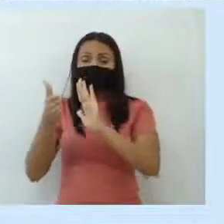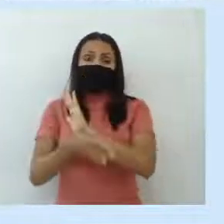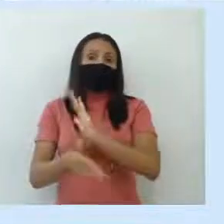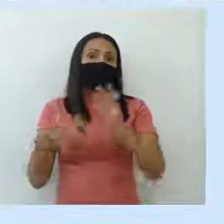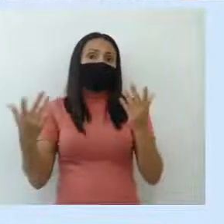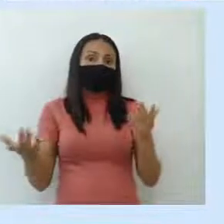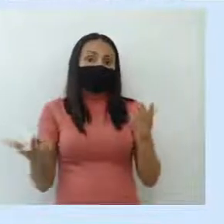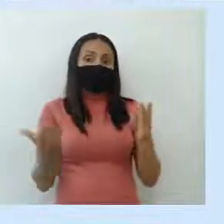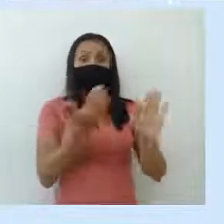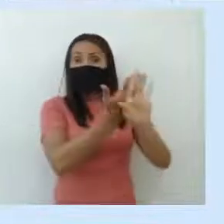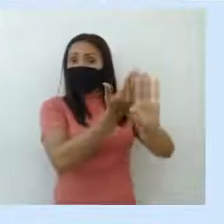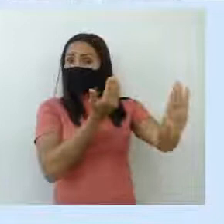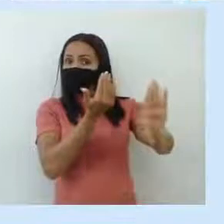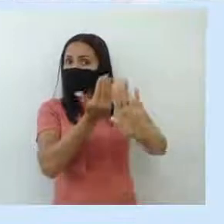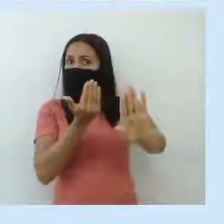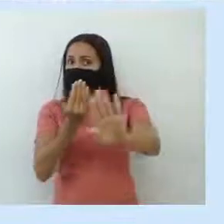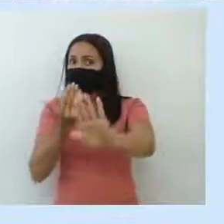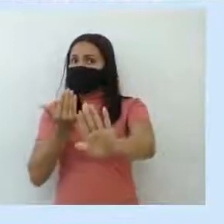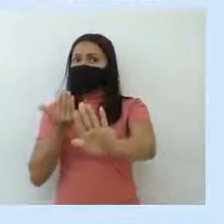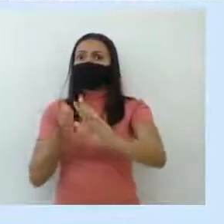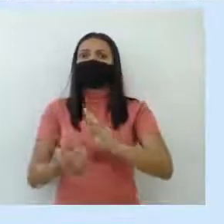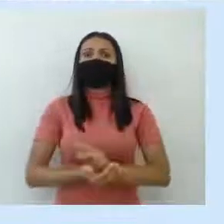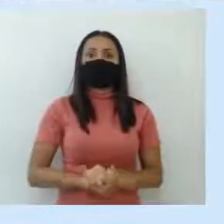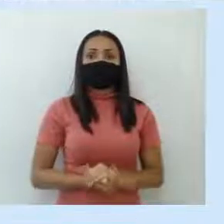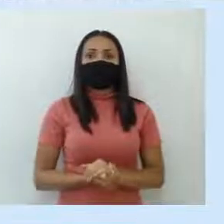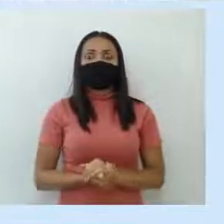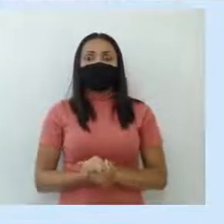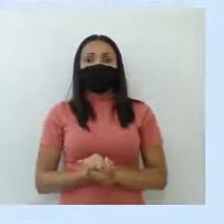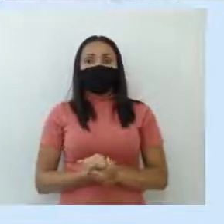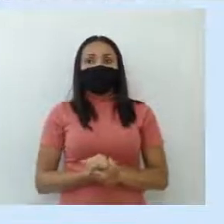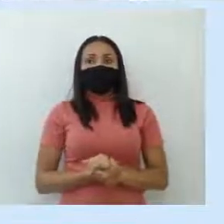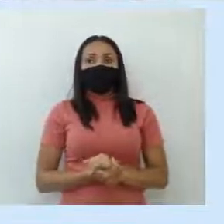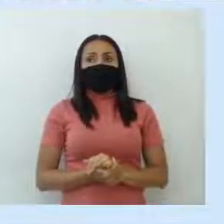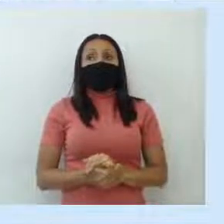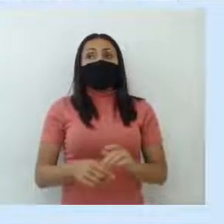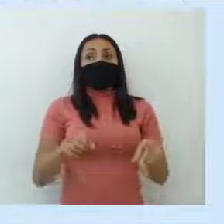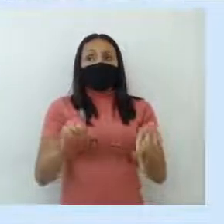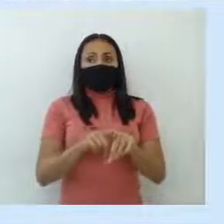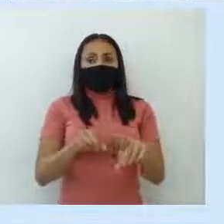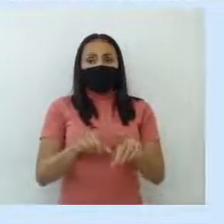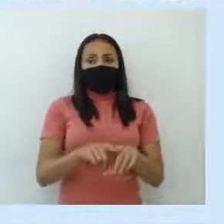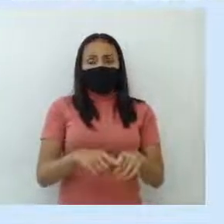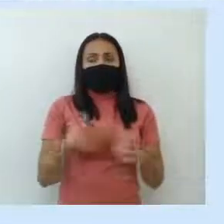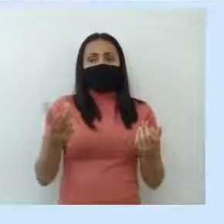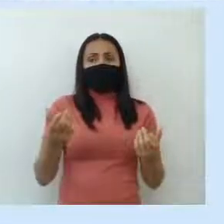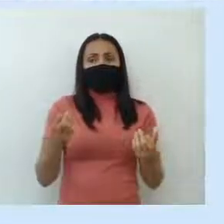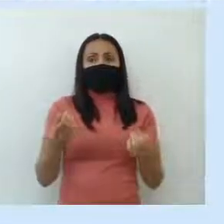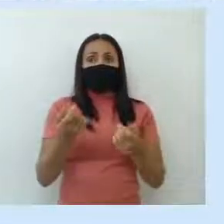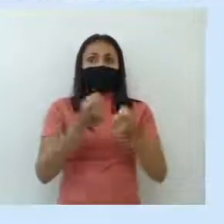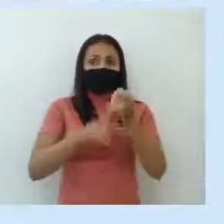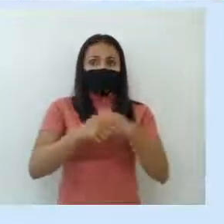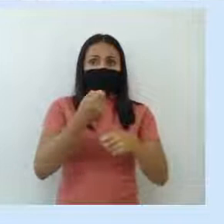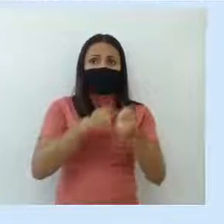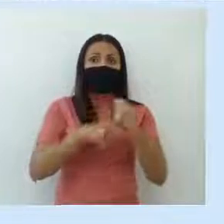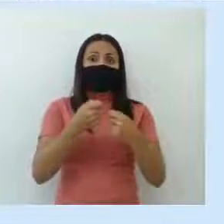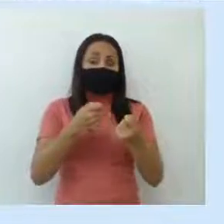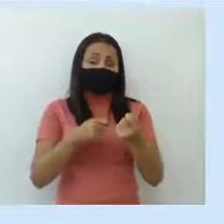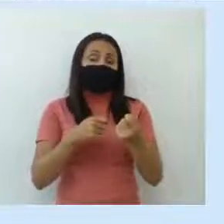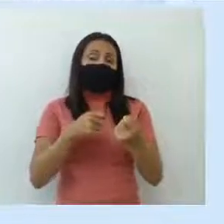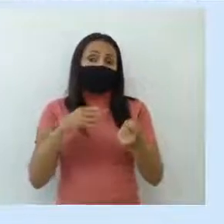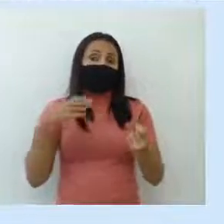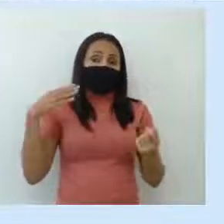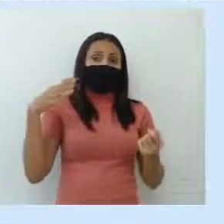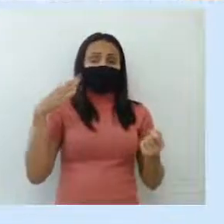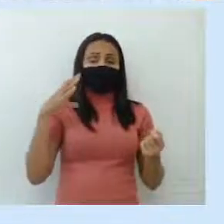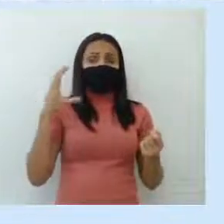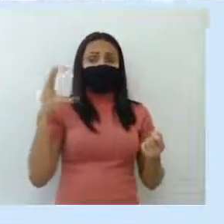né? Então, também interessava os traficantes que a negociação fosse rápida, os navios tinham